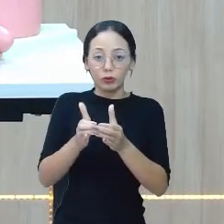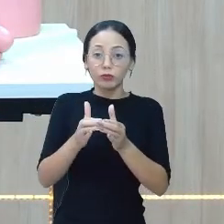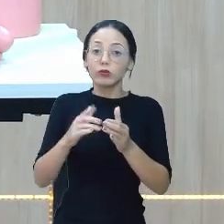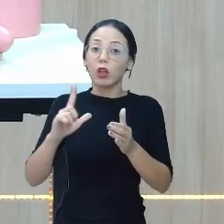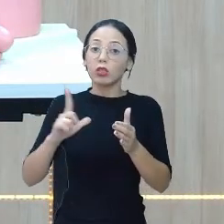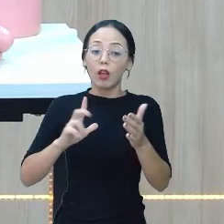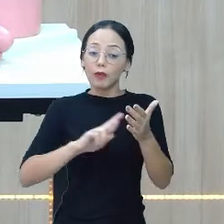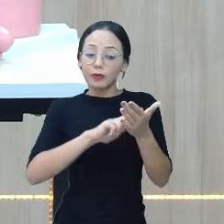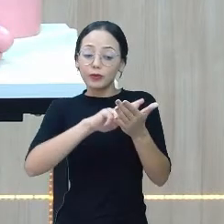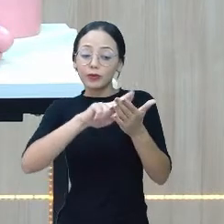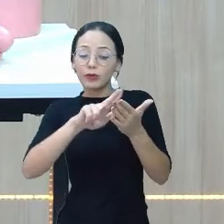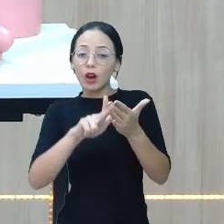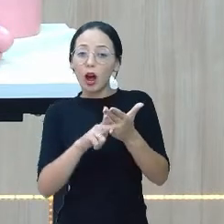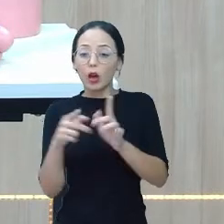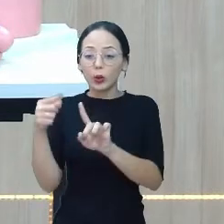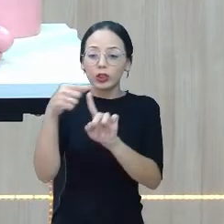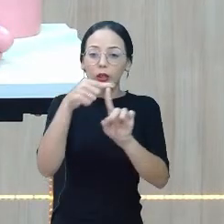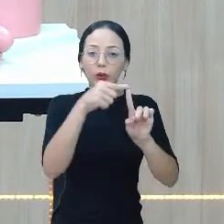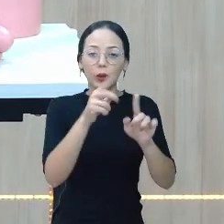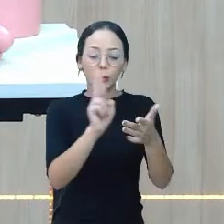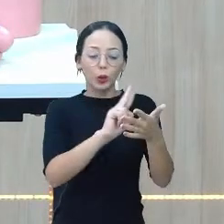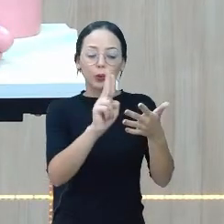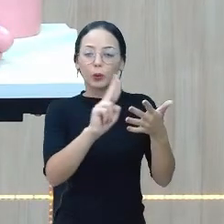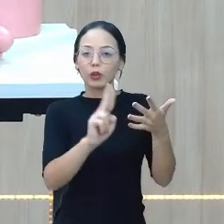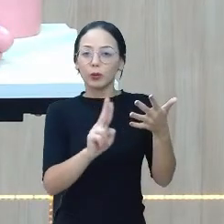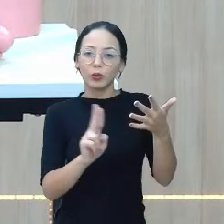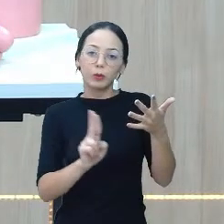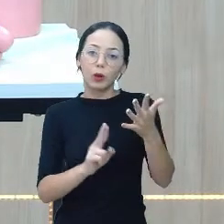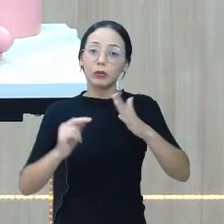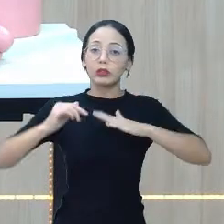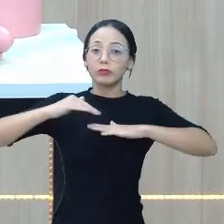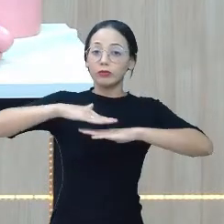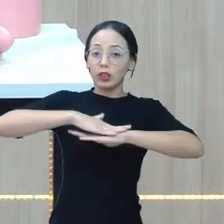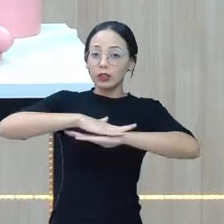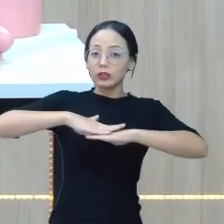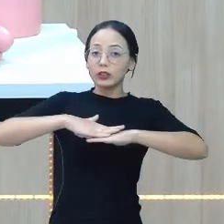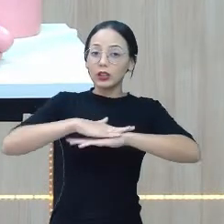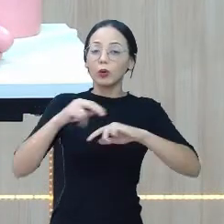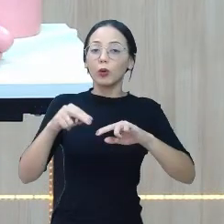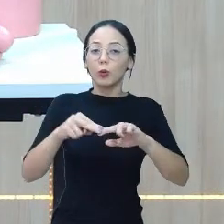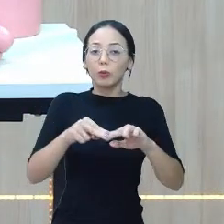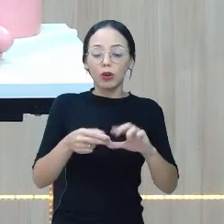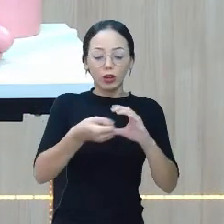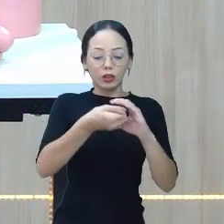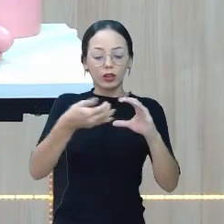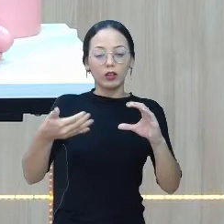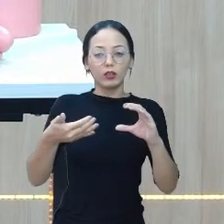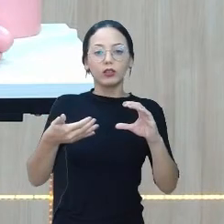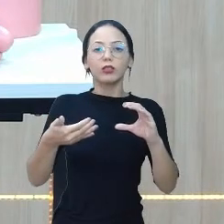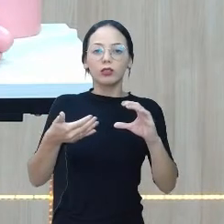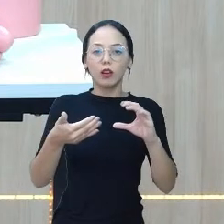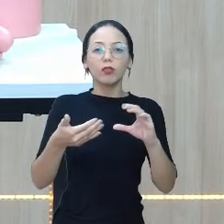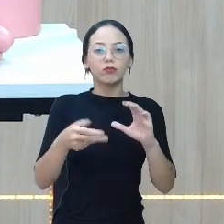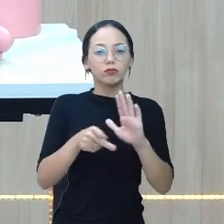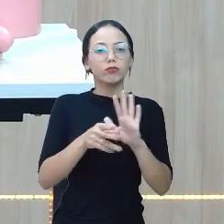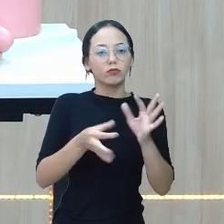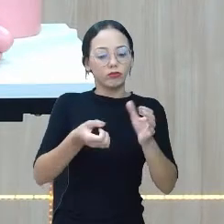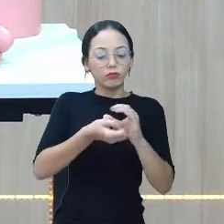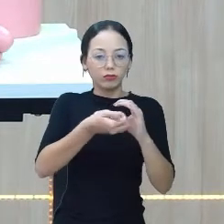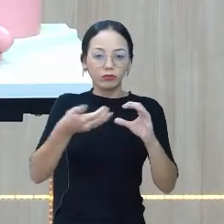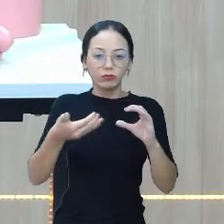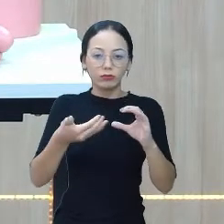existem tipos de tecido, existem nomes para esse tecido a partir dessas características, dessa